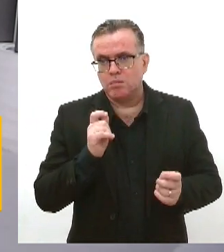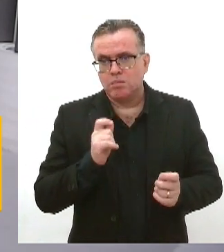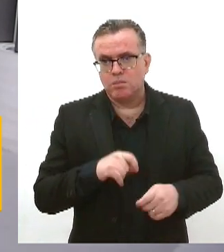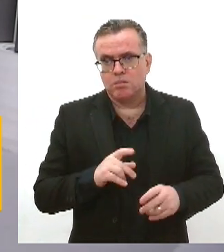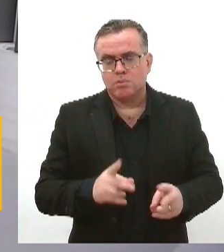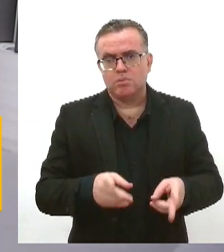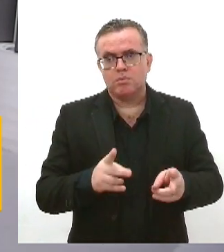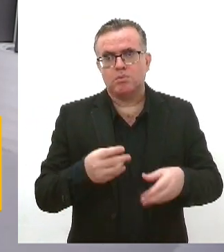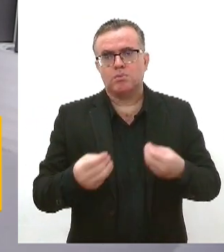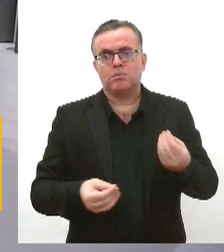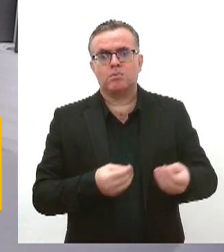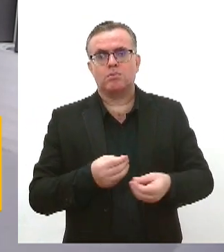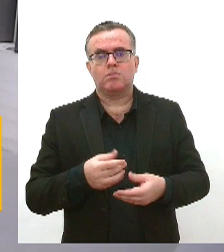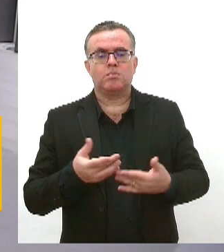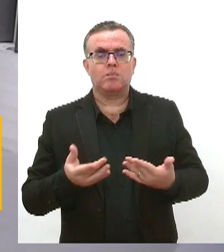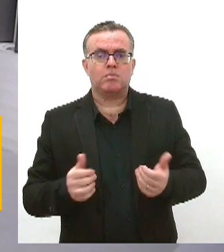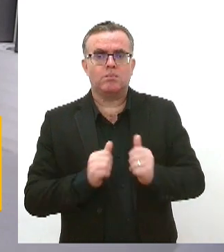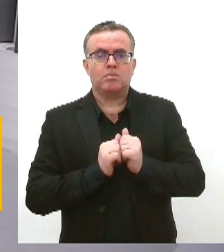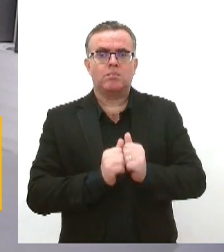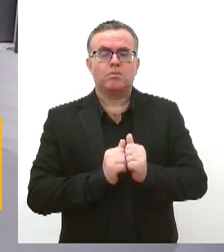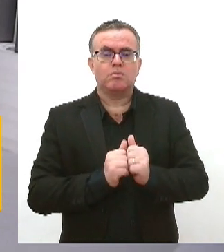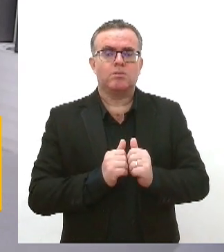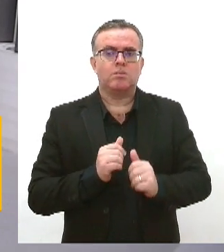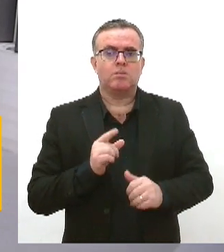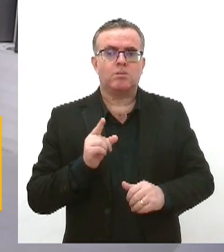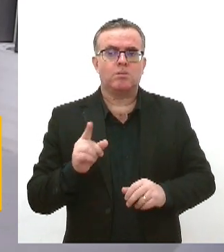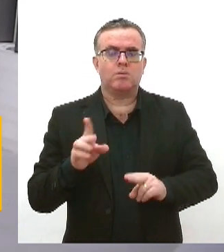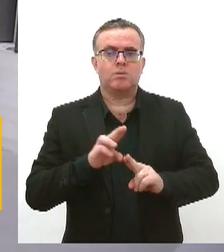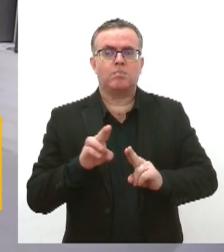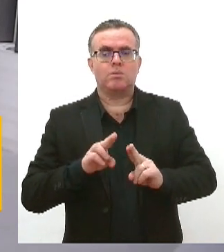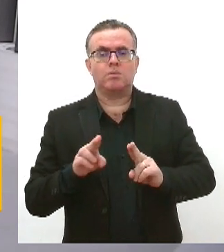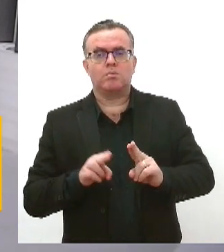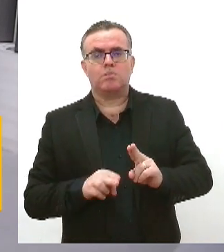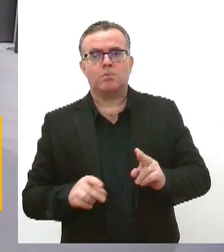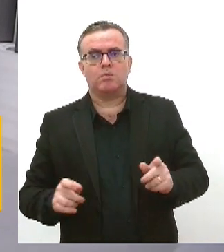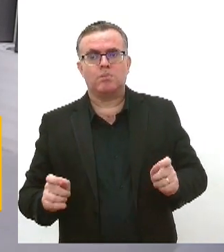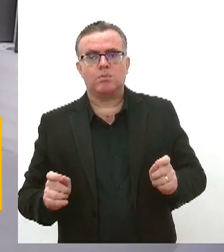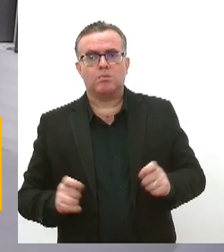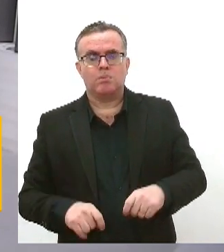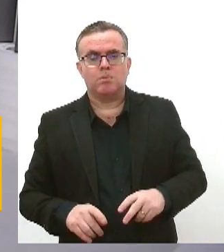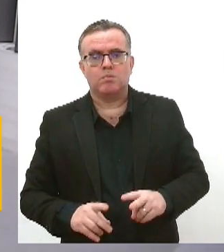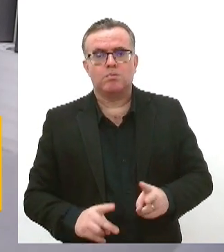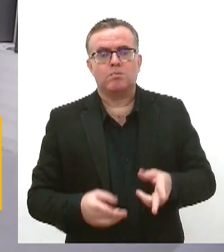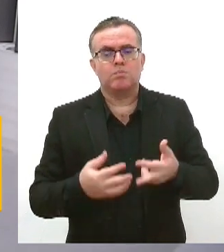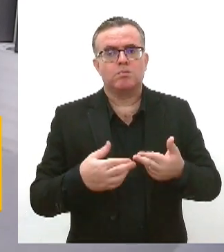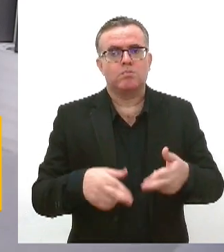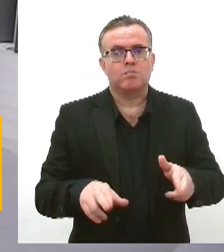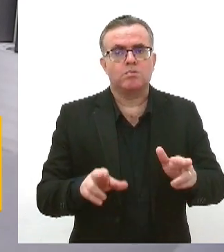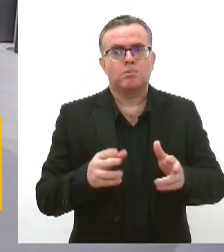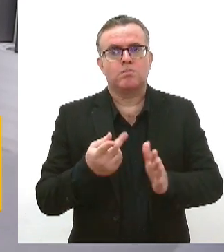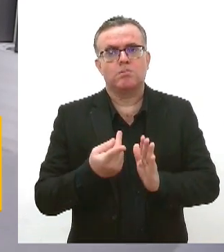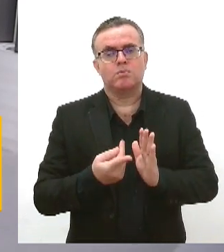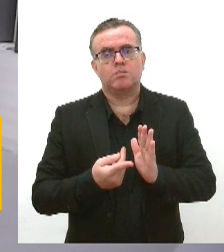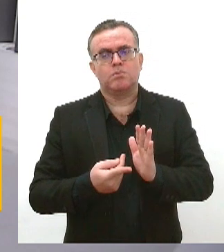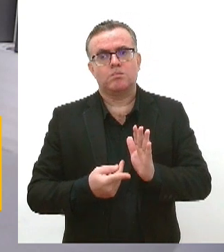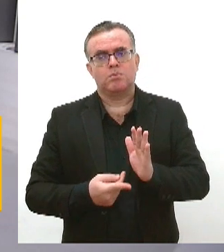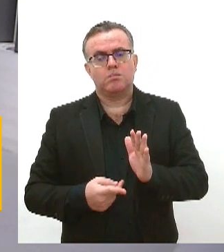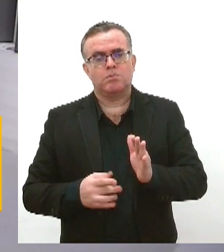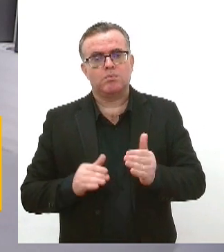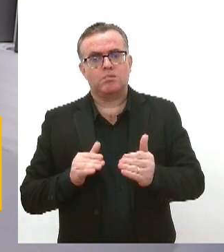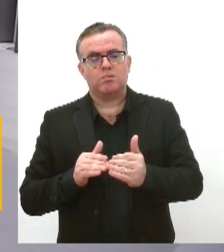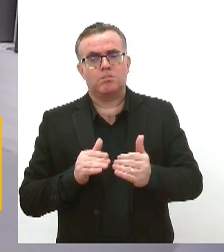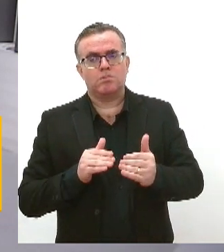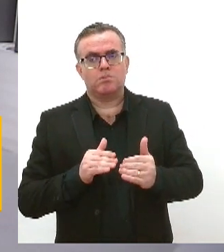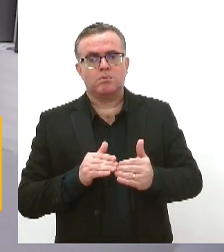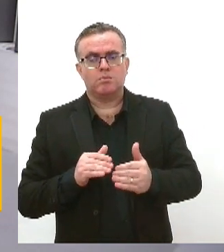lá dentro da UNALE, colaborando para essas soluções, projetos, para as ideias, muitas vezes, né, que se